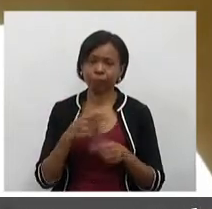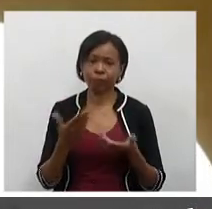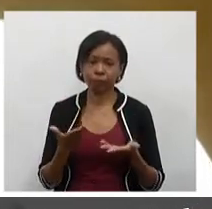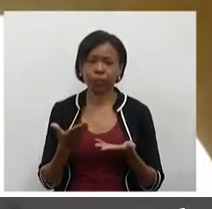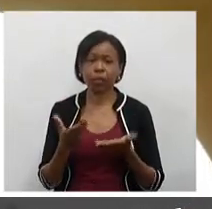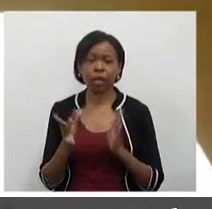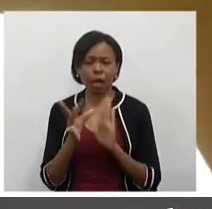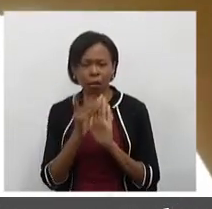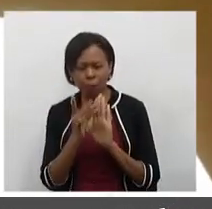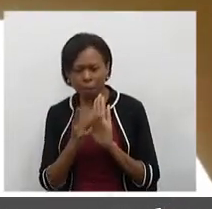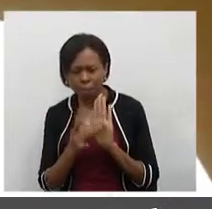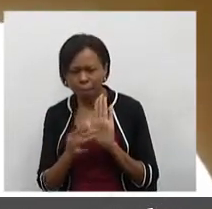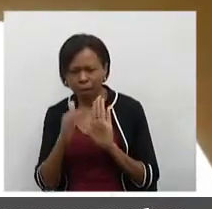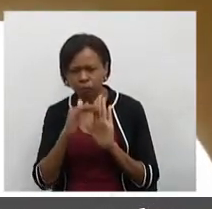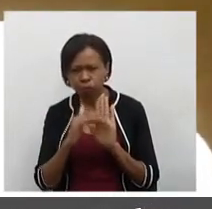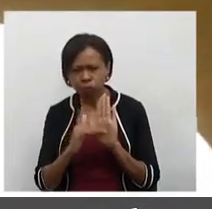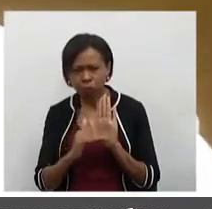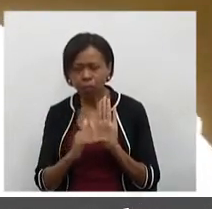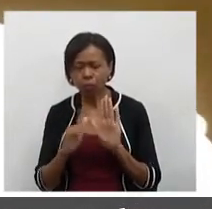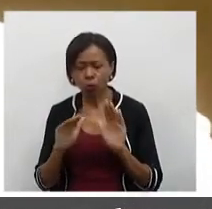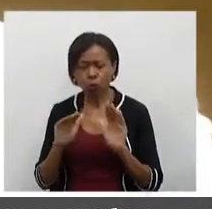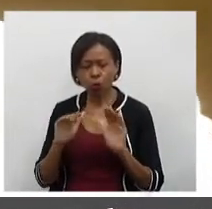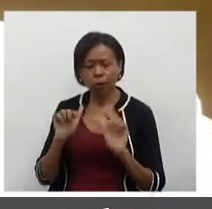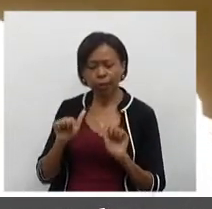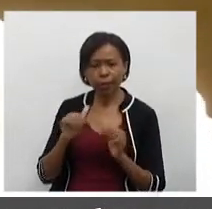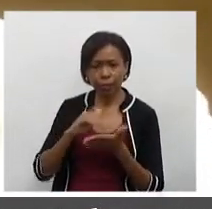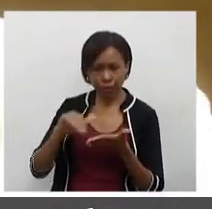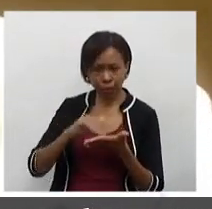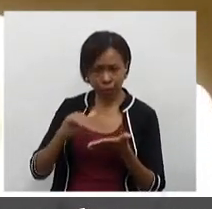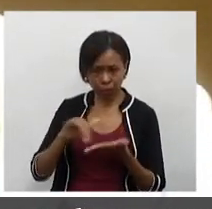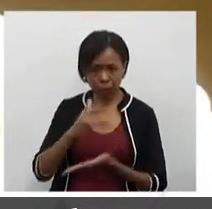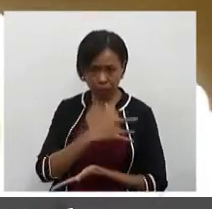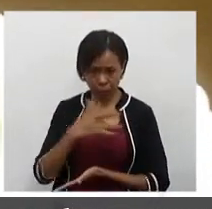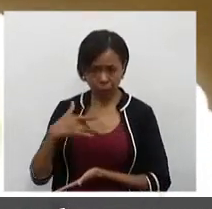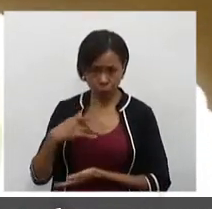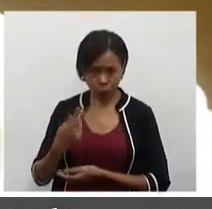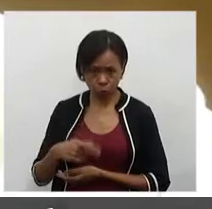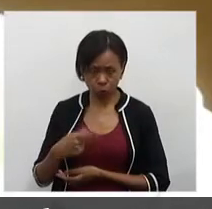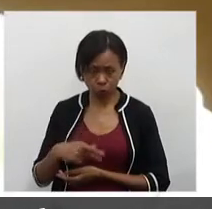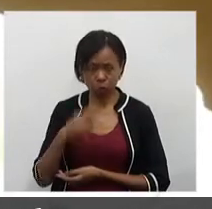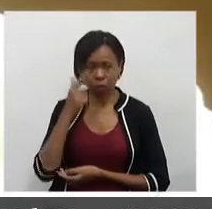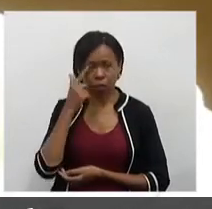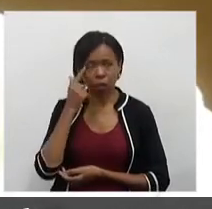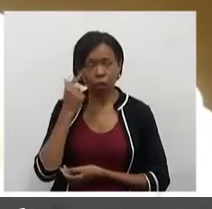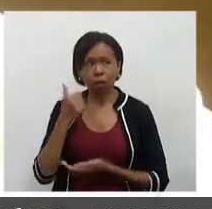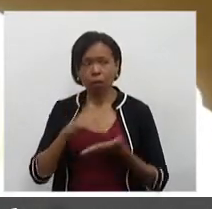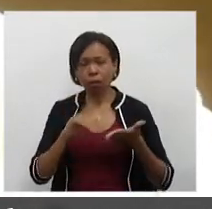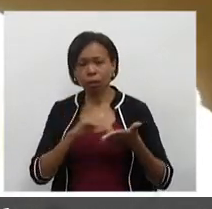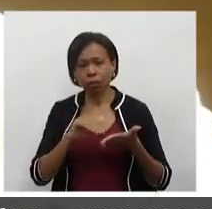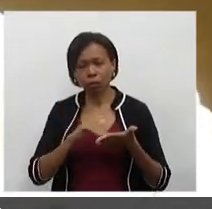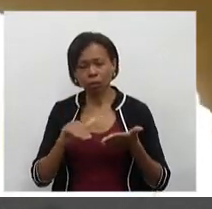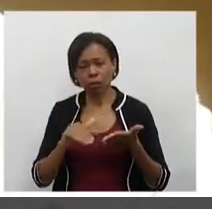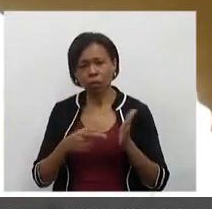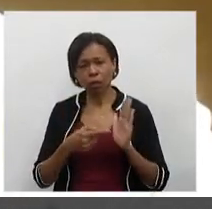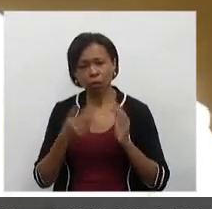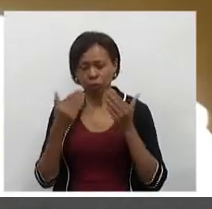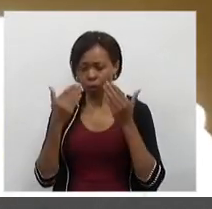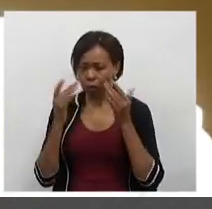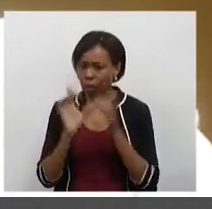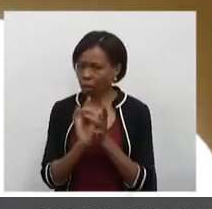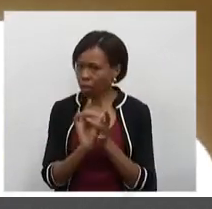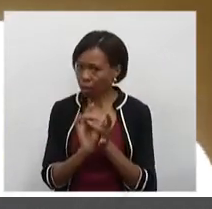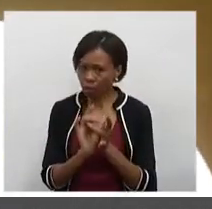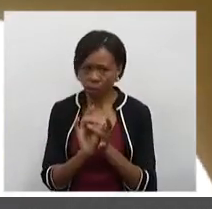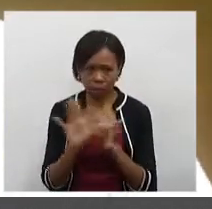mais afeta diretamente a Secretaria de Estado de Saúde, a nossa secretaria, ela se coloca inteiramente à